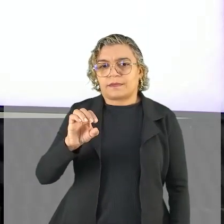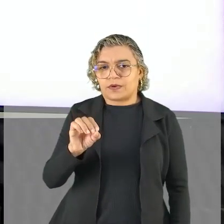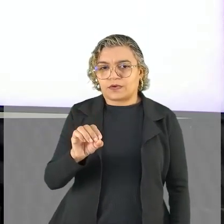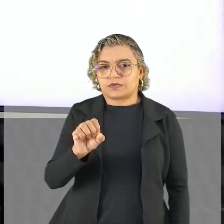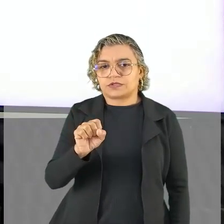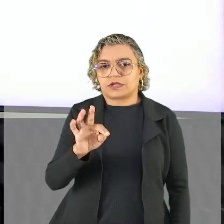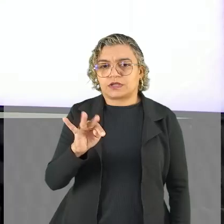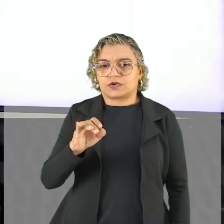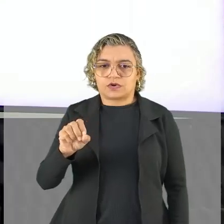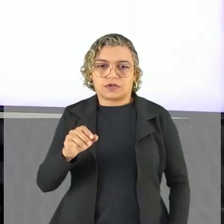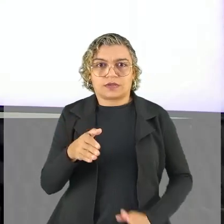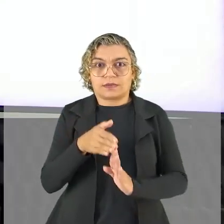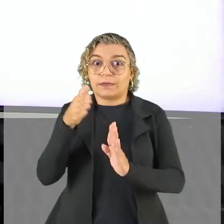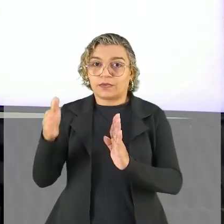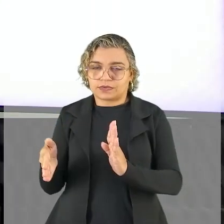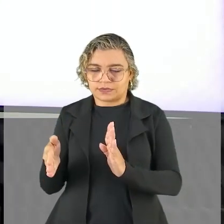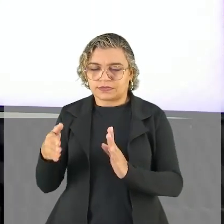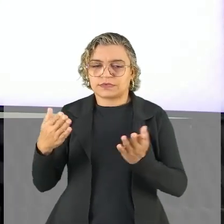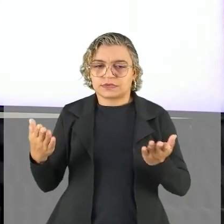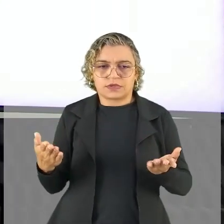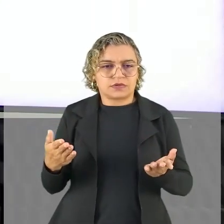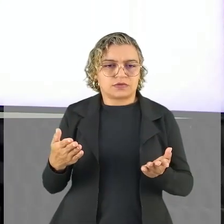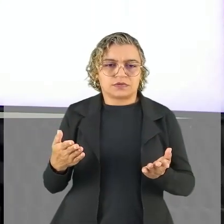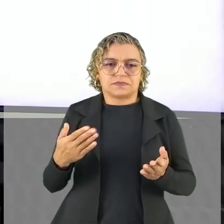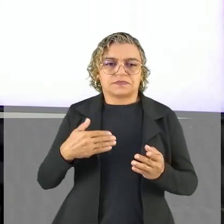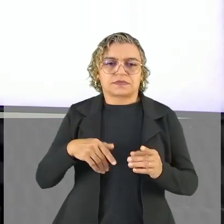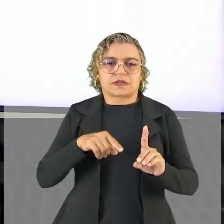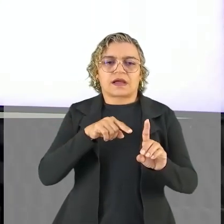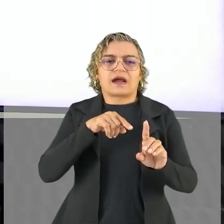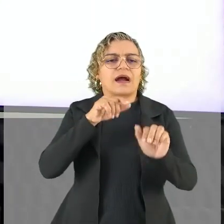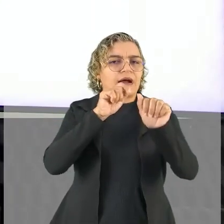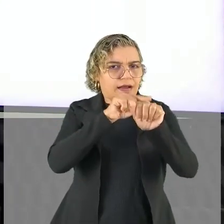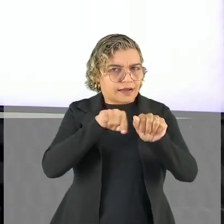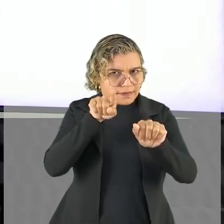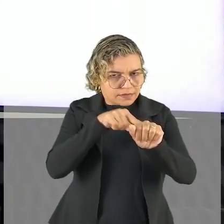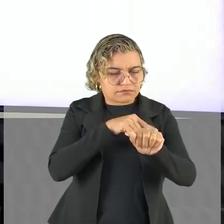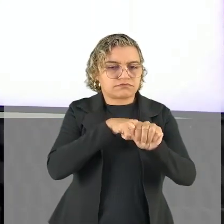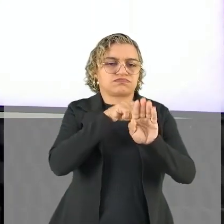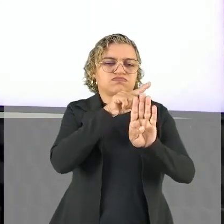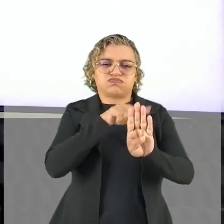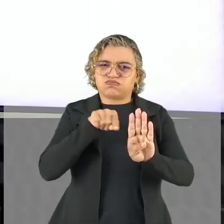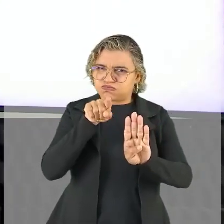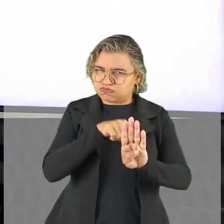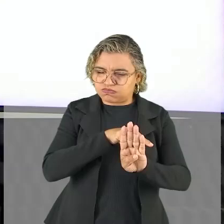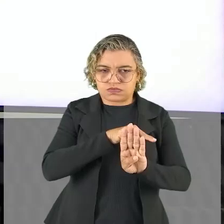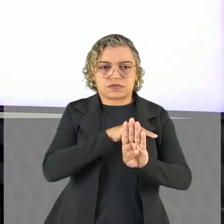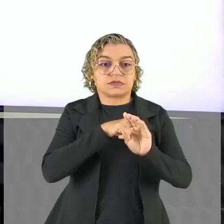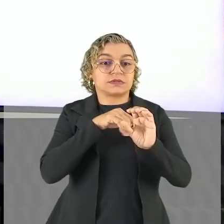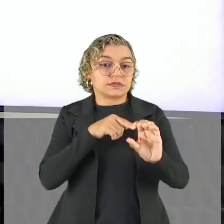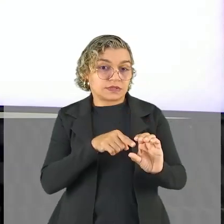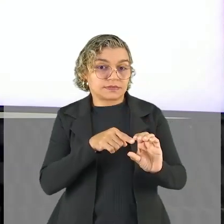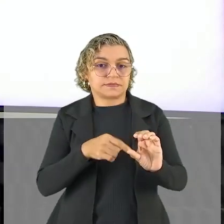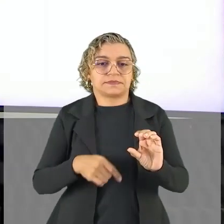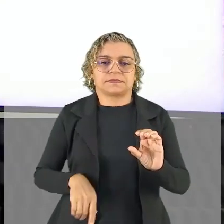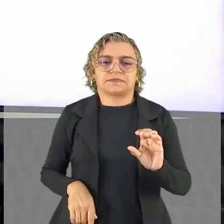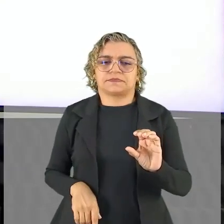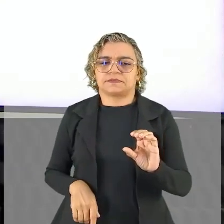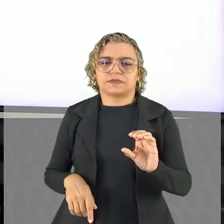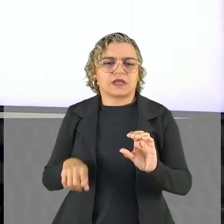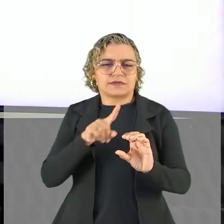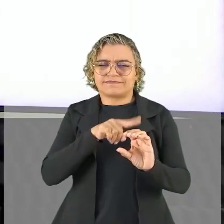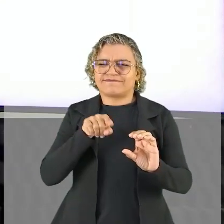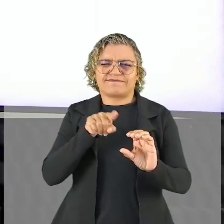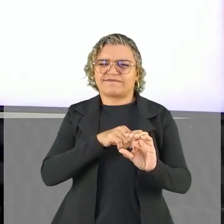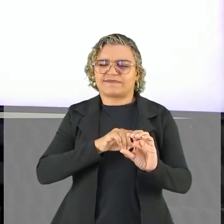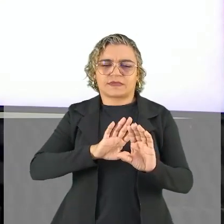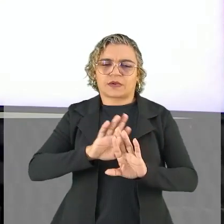dela, beleza? Então, a gente descarta também. A letra B. Vamos à alternativa C. Elaboração do intelecto, descartamos também,